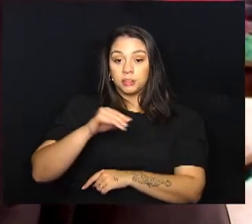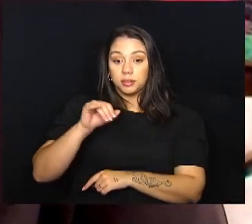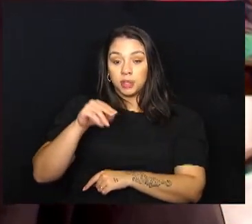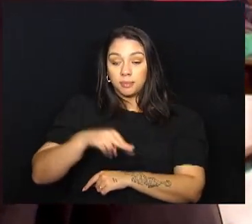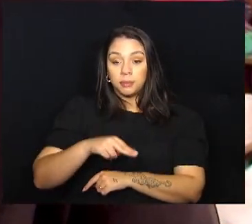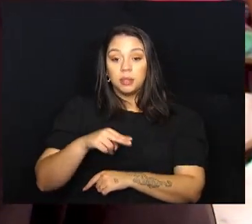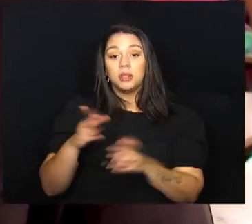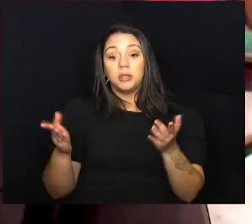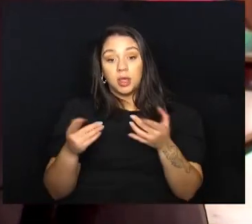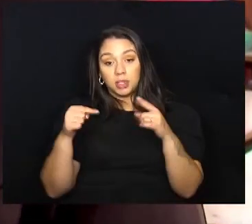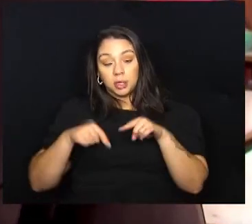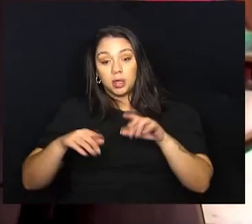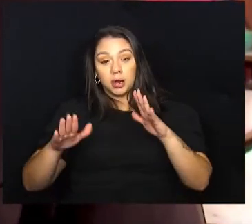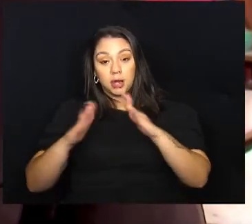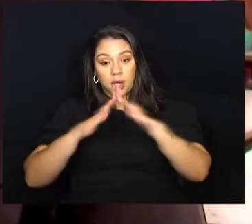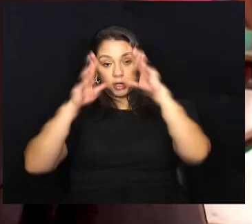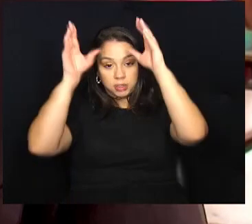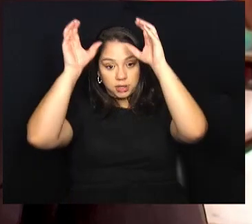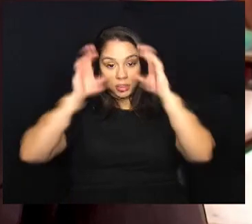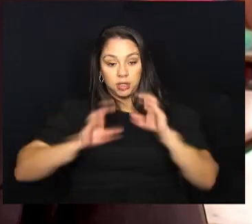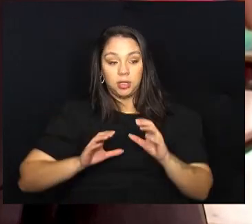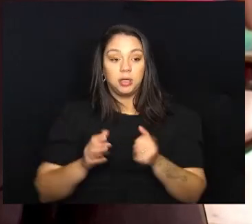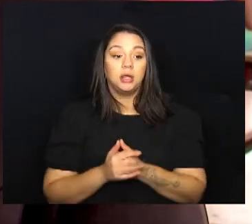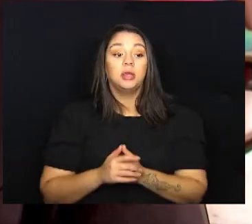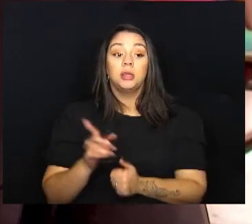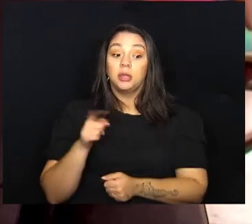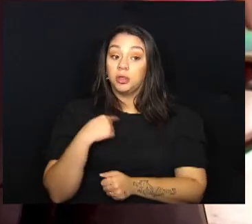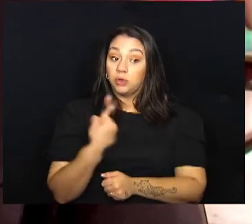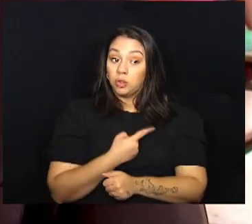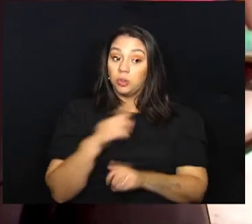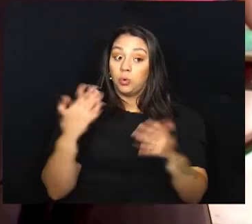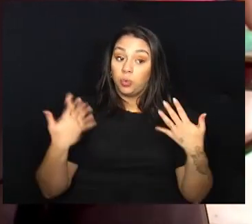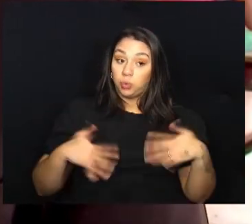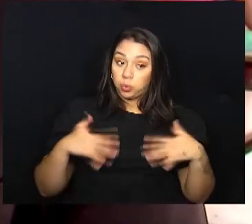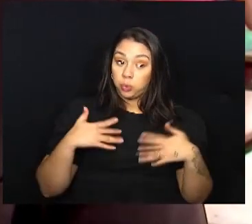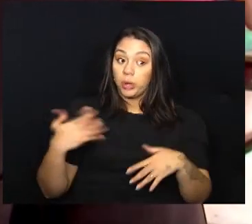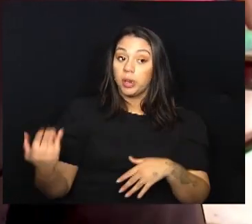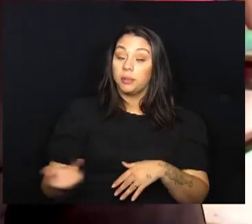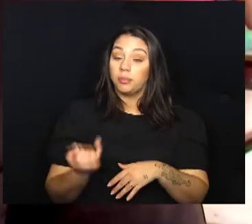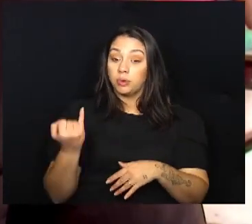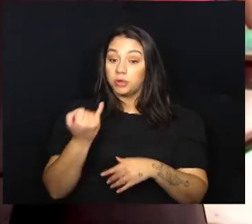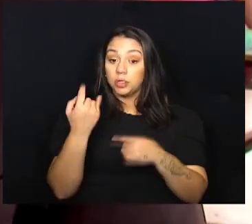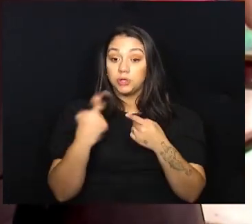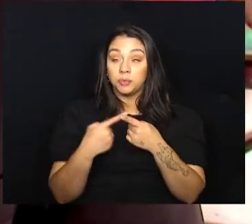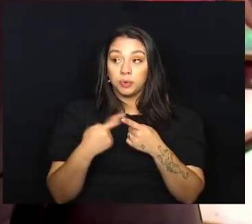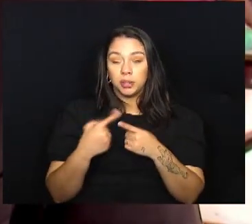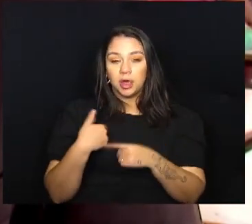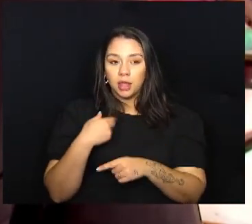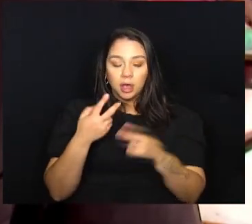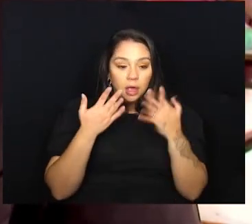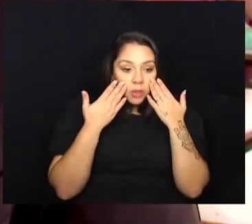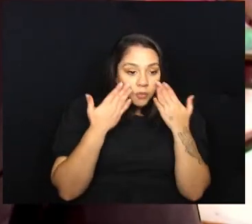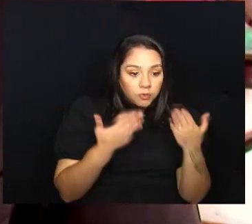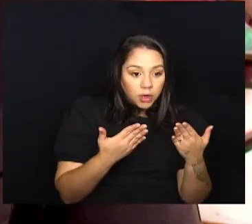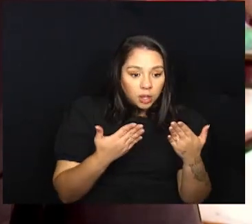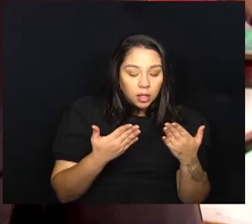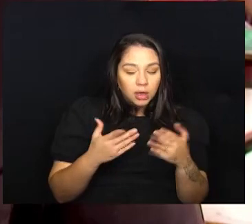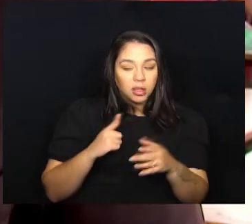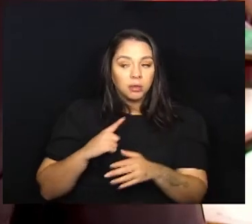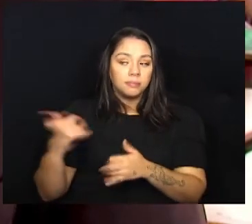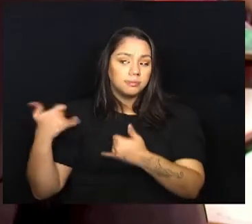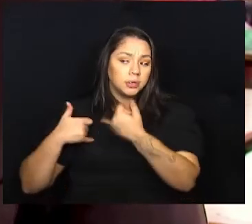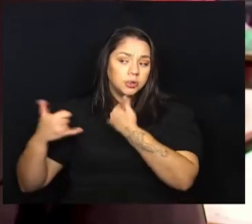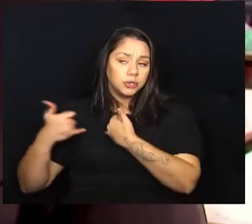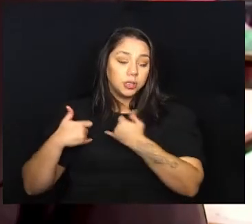e aqui na Casa de Cidadania. Então, isso para nós é muito importante, porque eu ver e ouvir é fundamental para a gente construir um